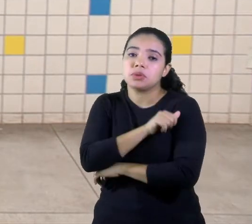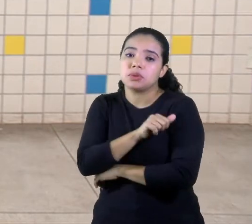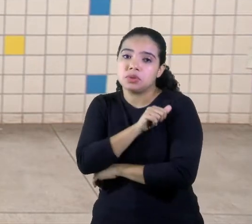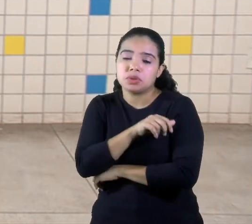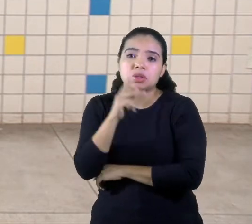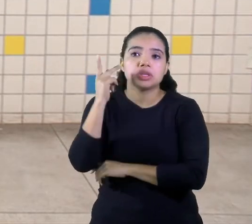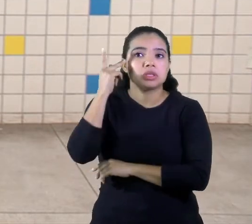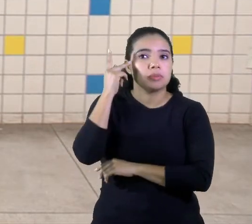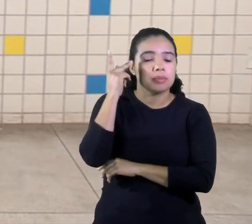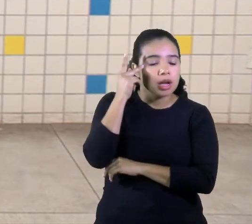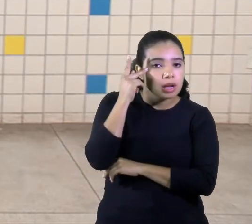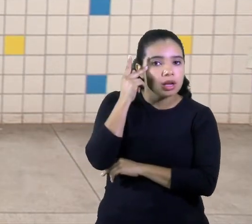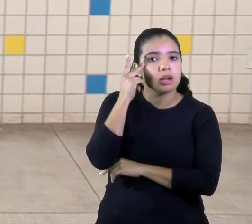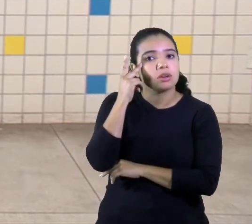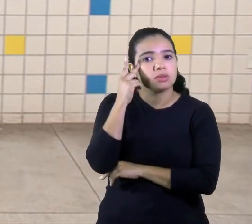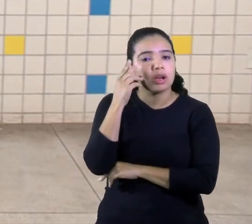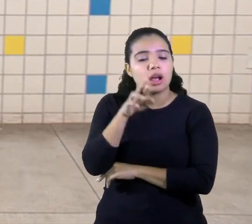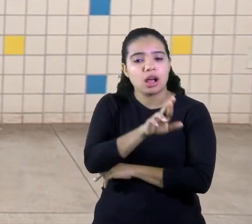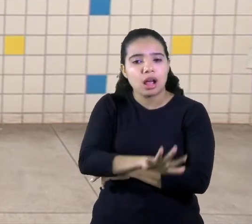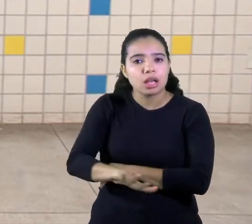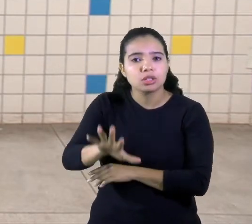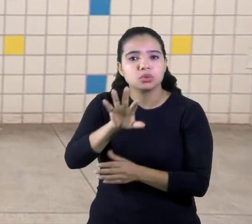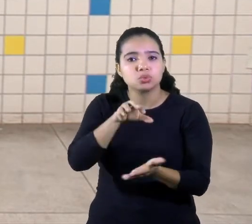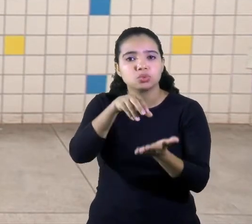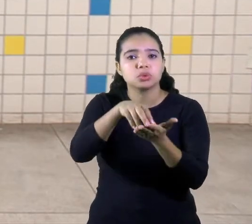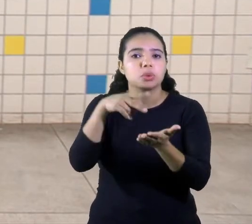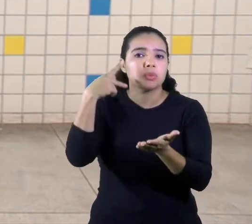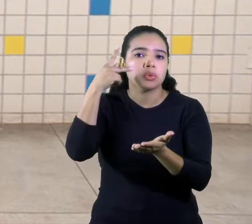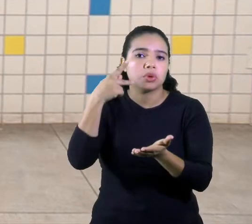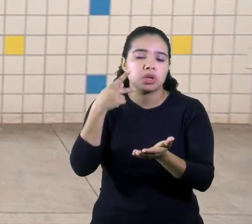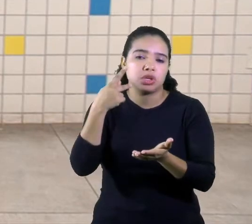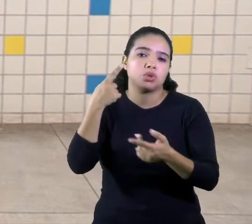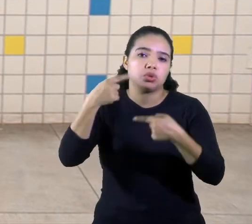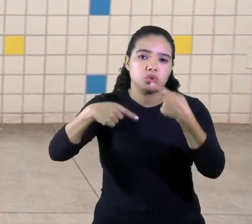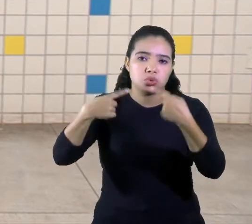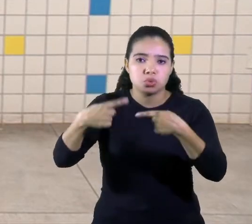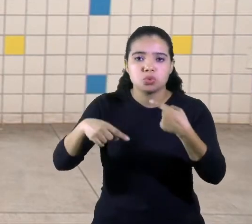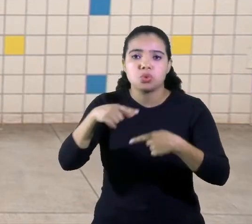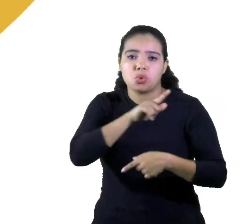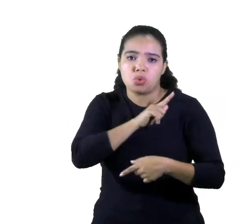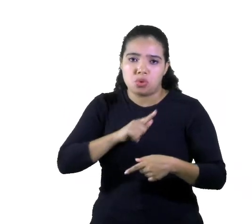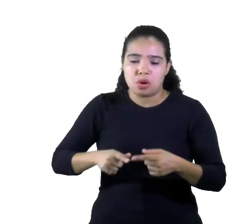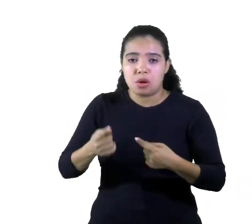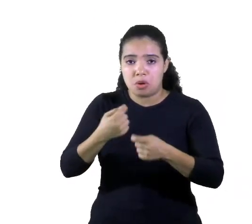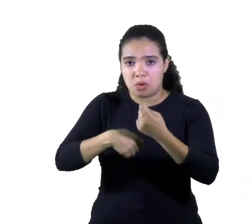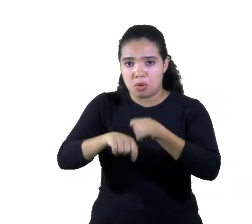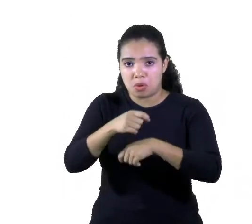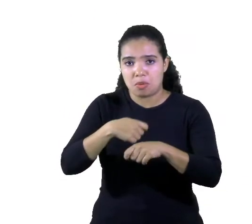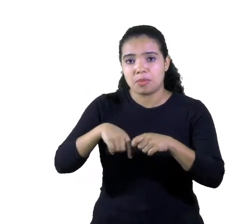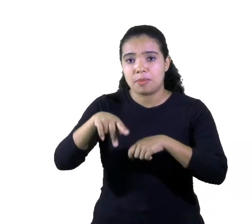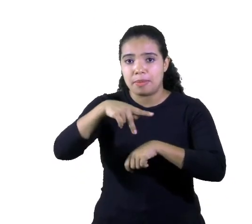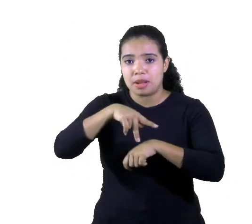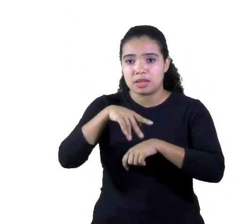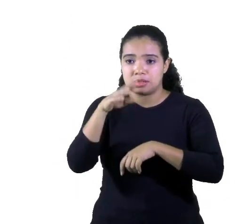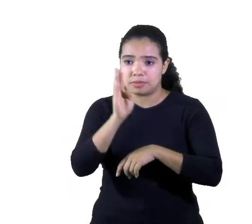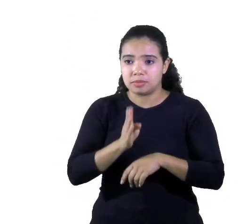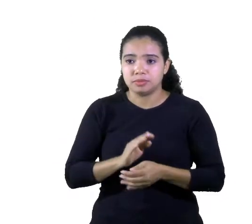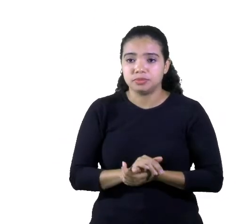São Paulo, aquela região que era o centro político e econômico do nosso país. Agora nós temos uma